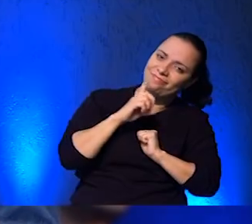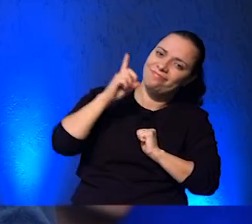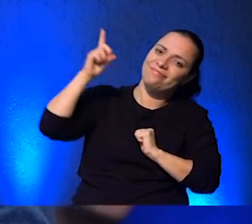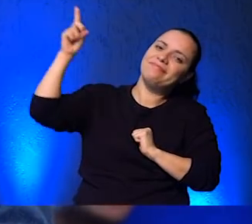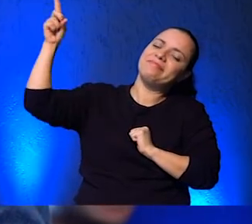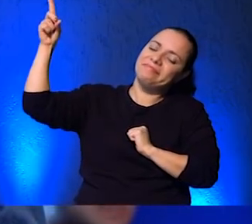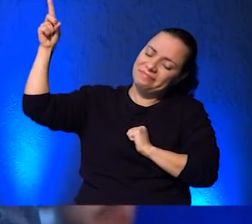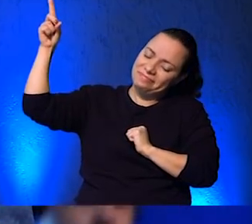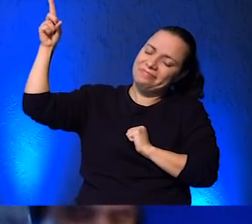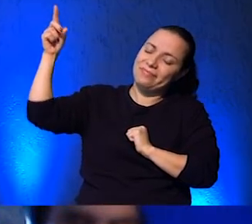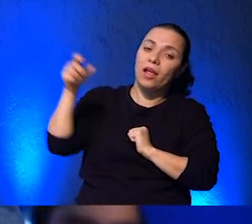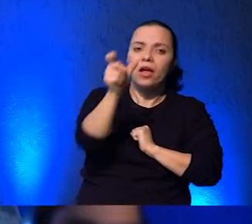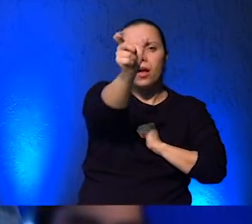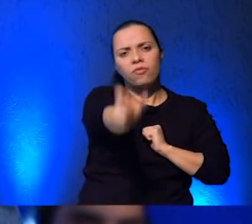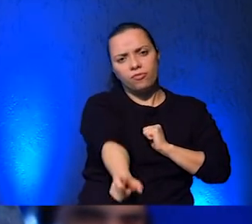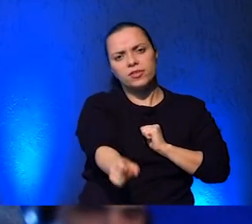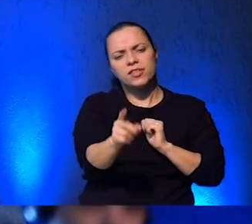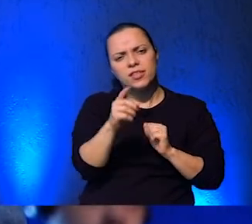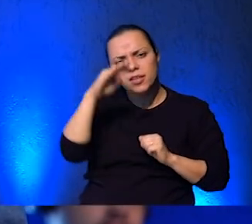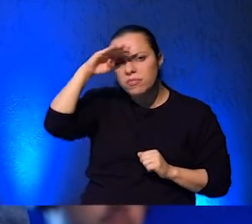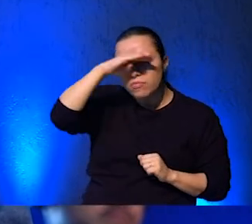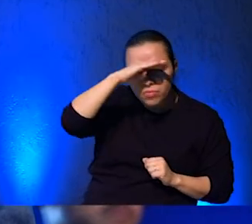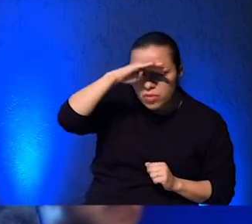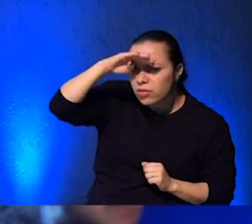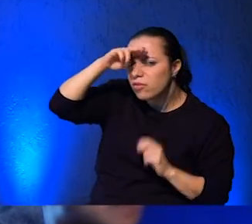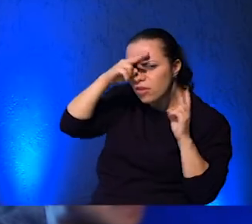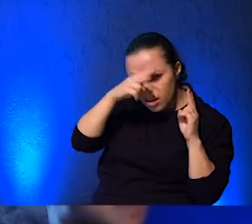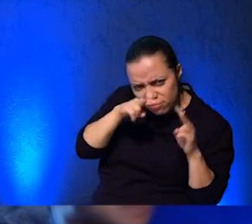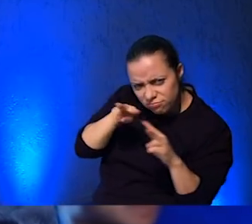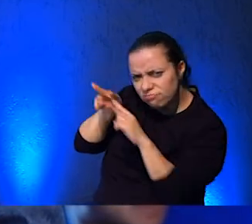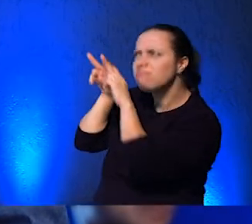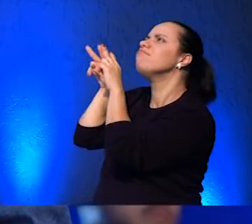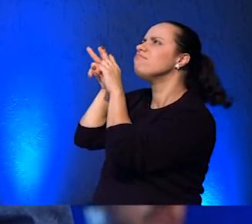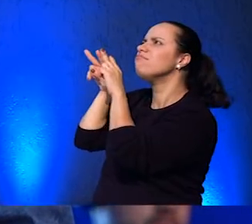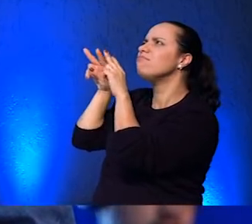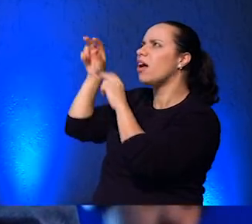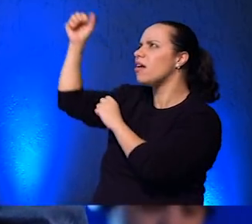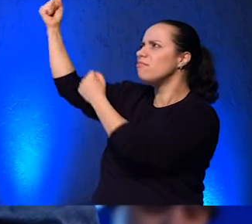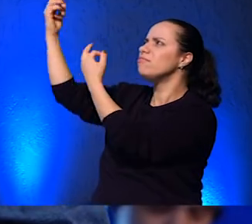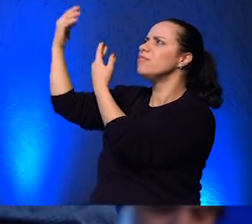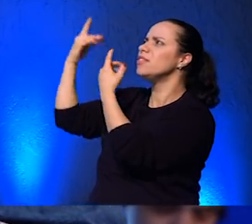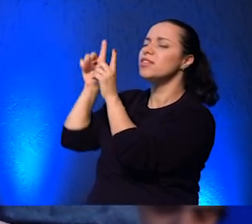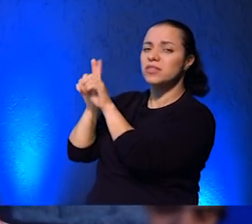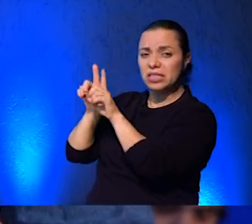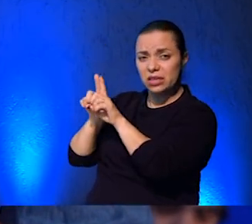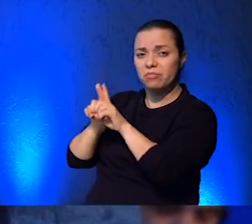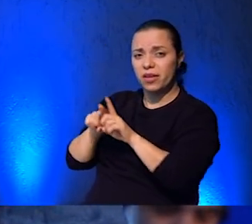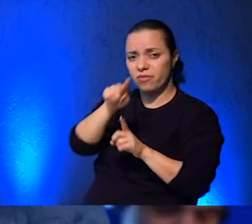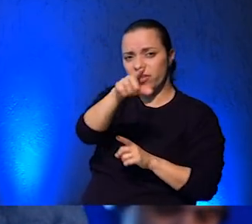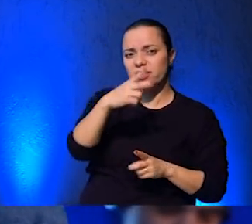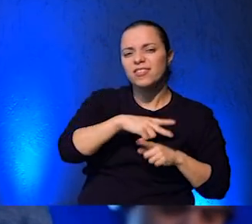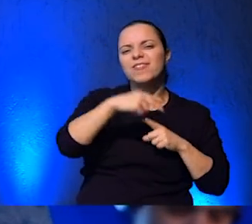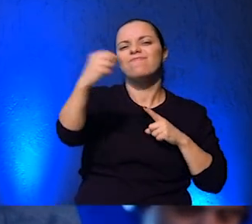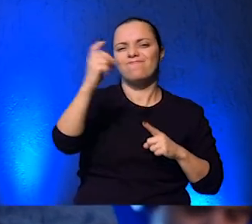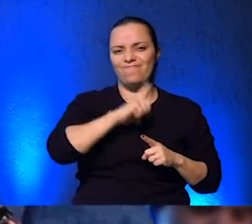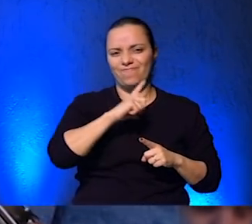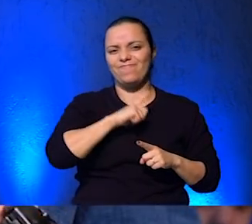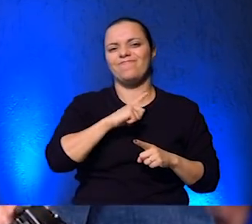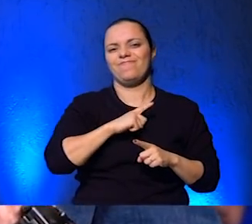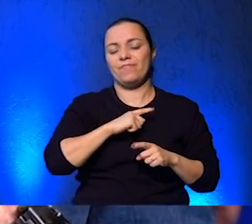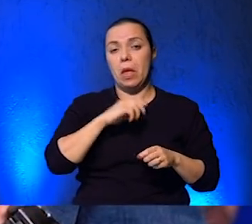deus você vai desfrutar de toda a vitória no meio da luta no meio da dificuldade